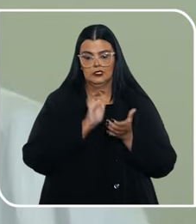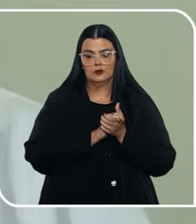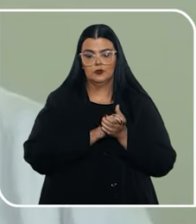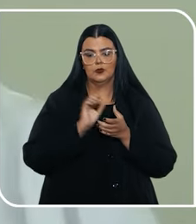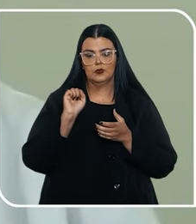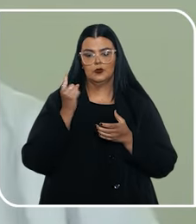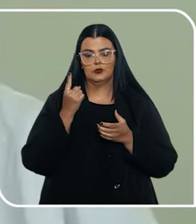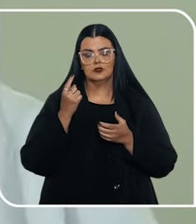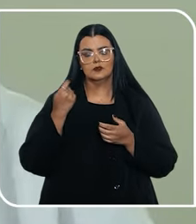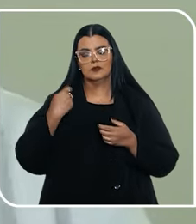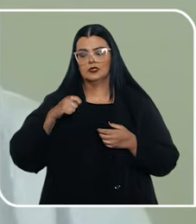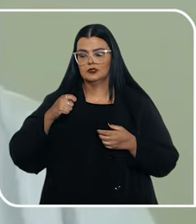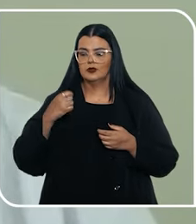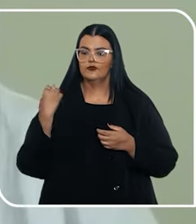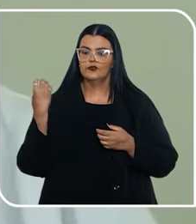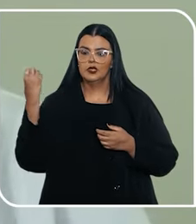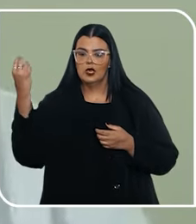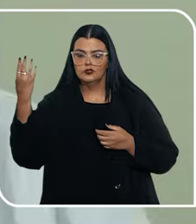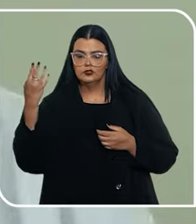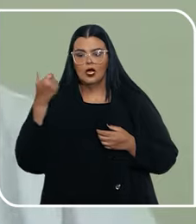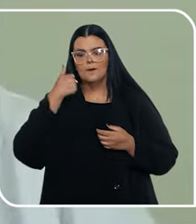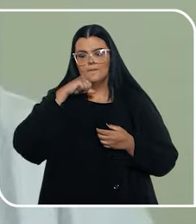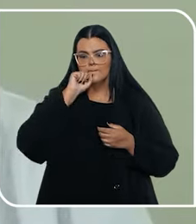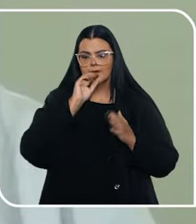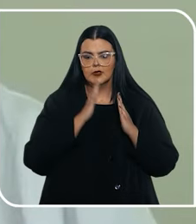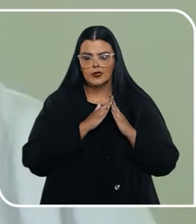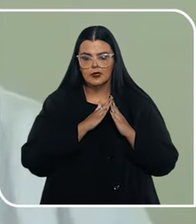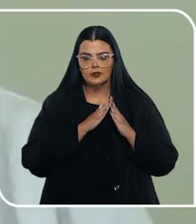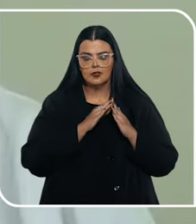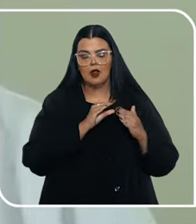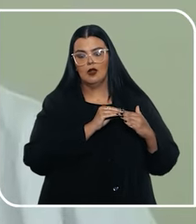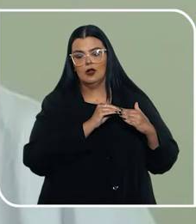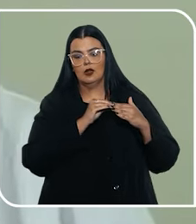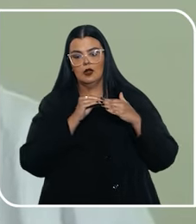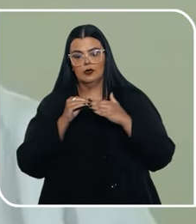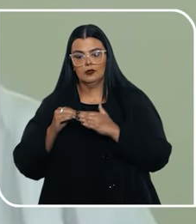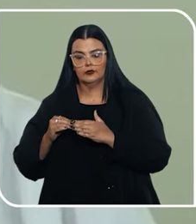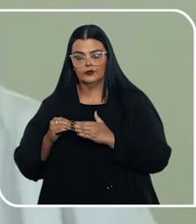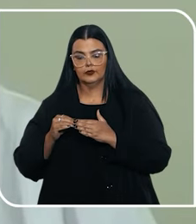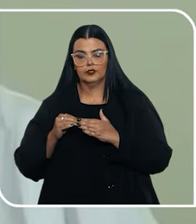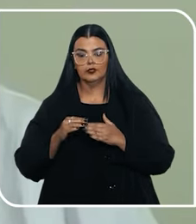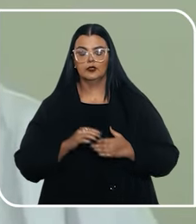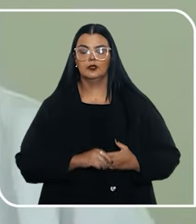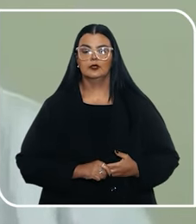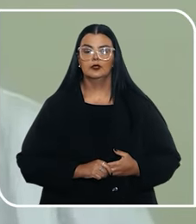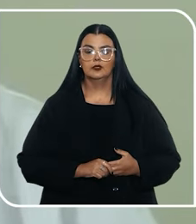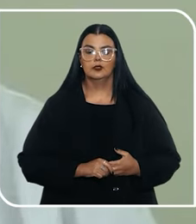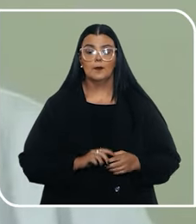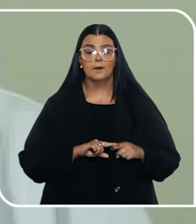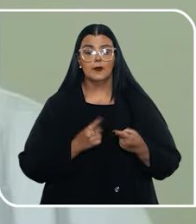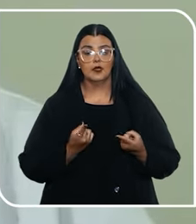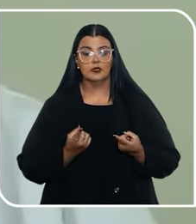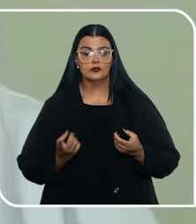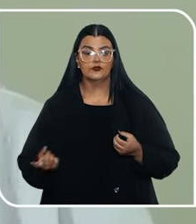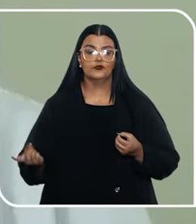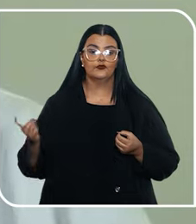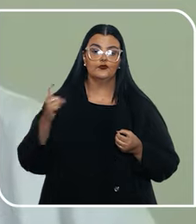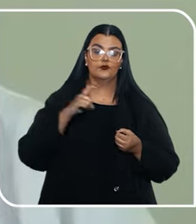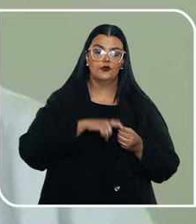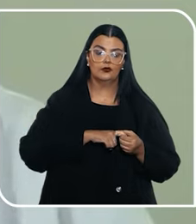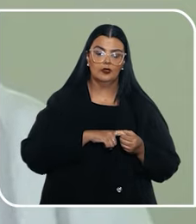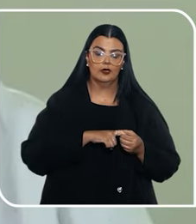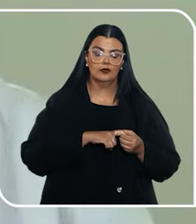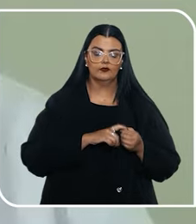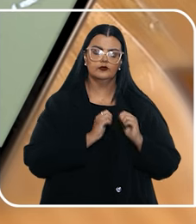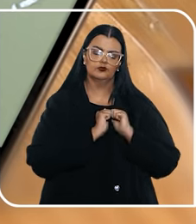que ou viajar ou ficar na casa da mãe dela, ela levava, né? Mas quando voltava, a